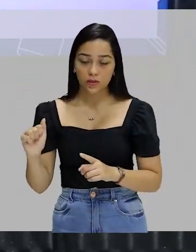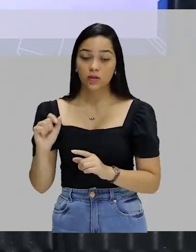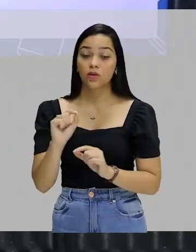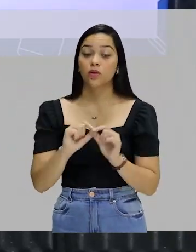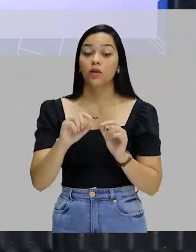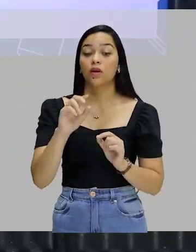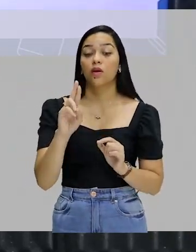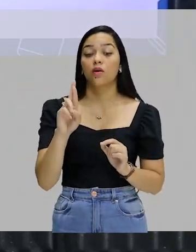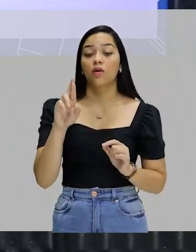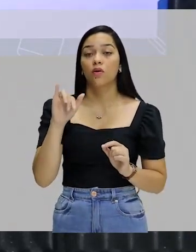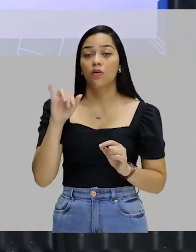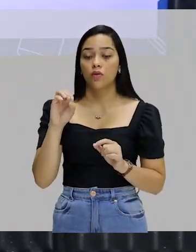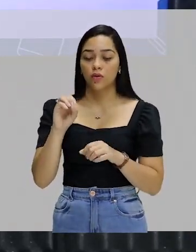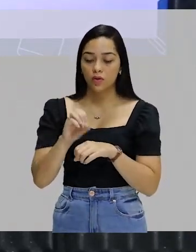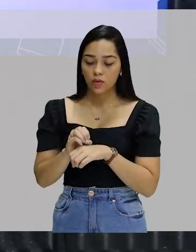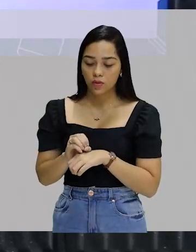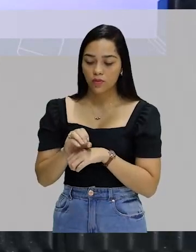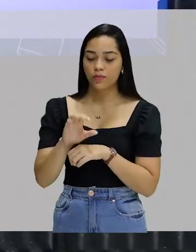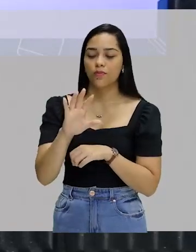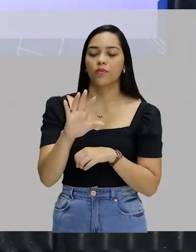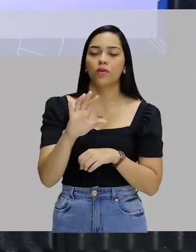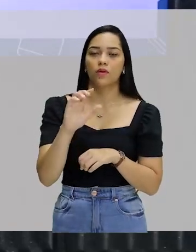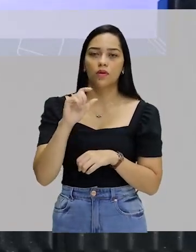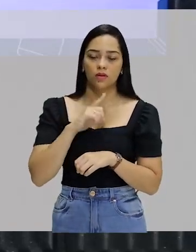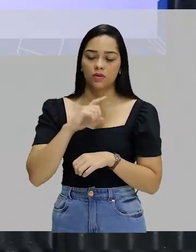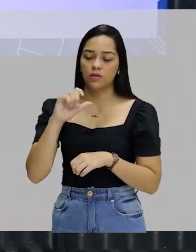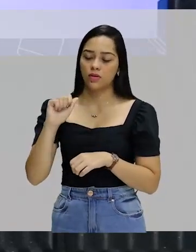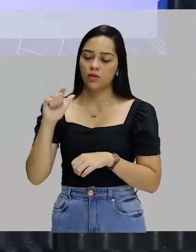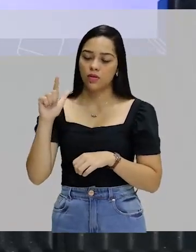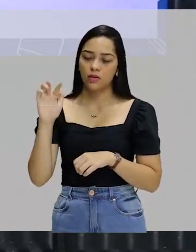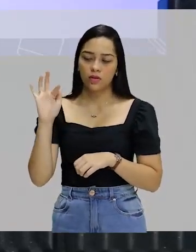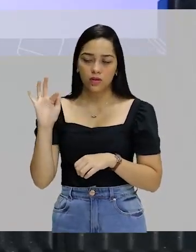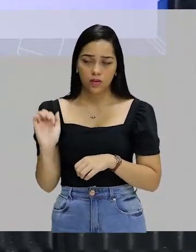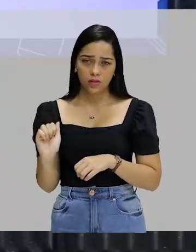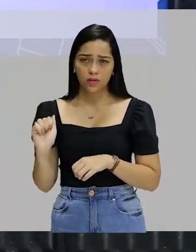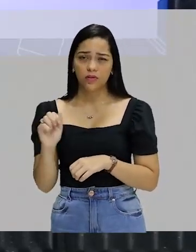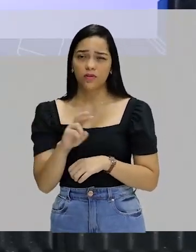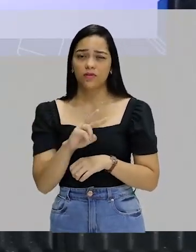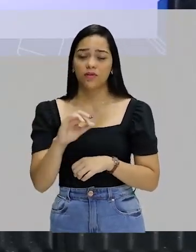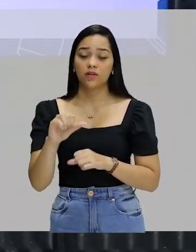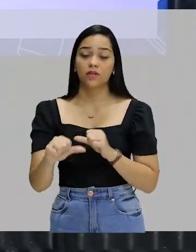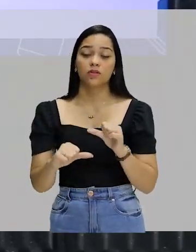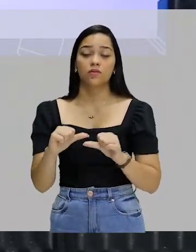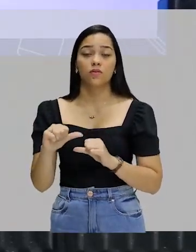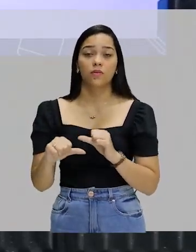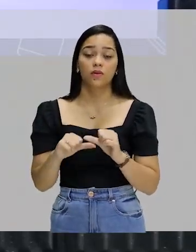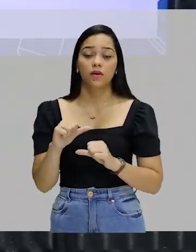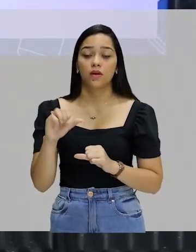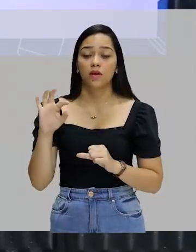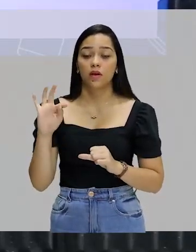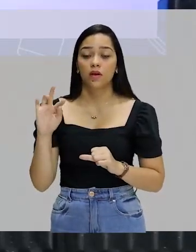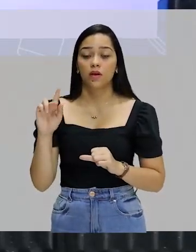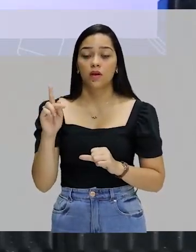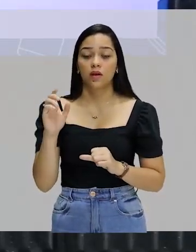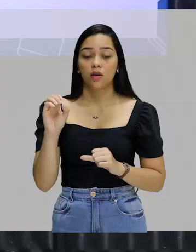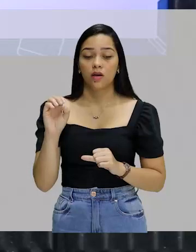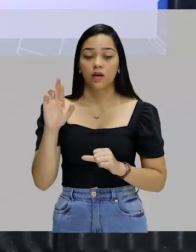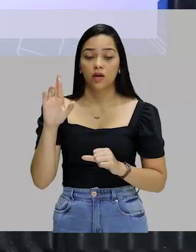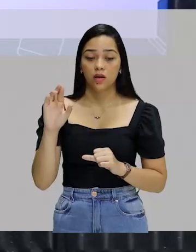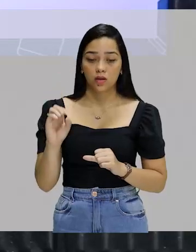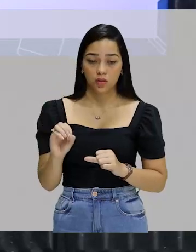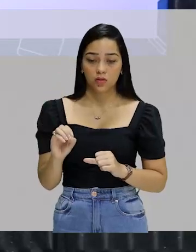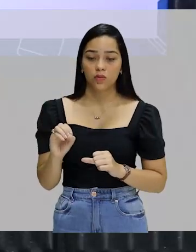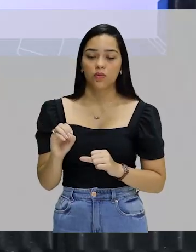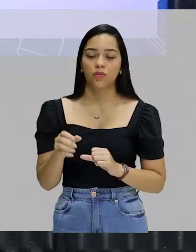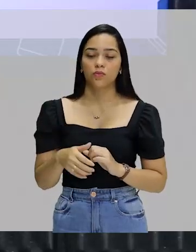urânio, turminha, emite essa partícula alfa, olha só, ele vai se transformar em tório. Em tório,